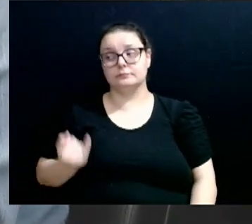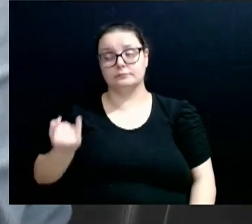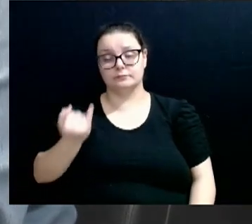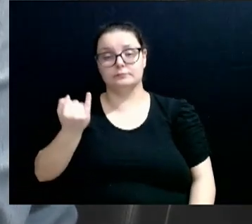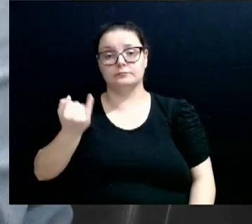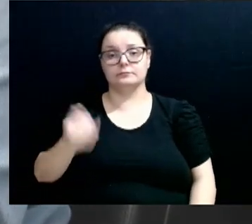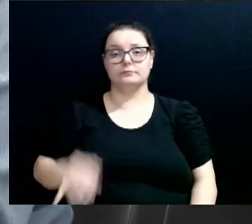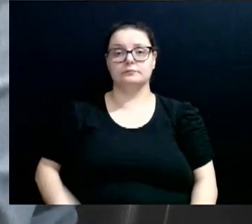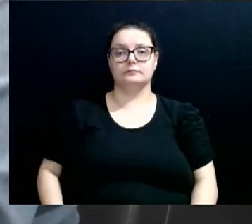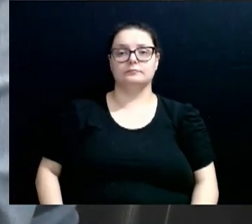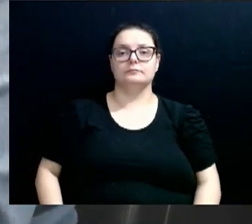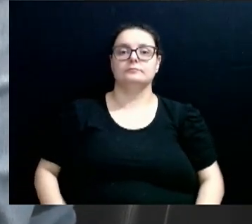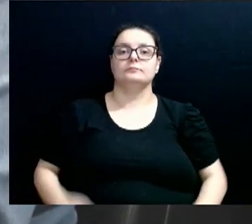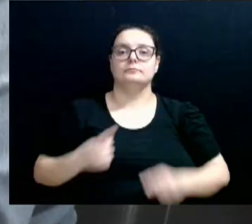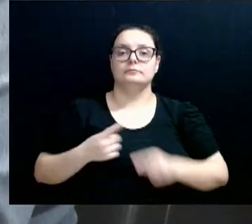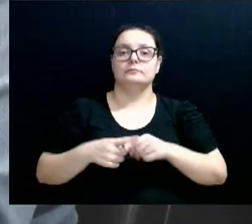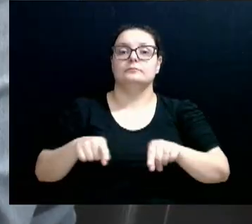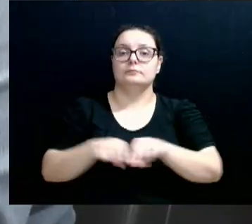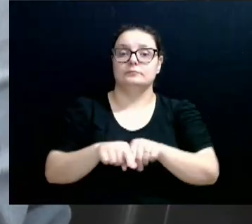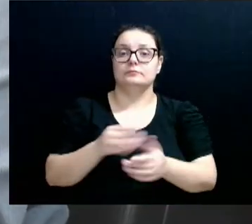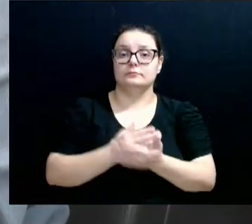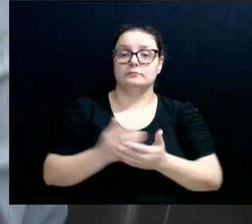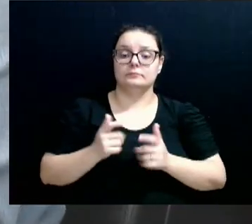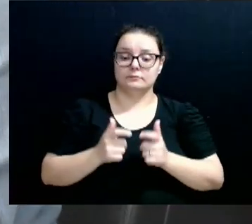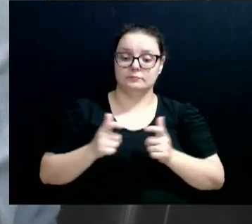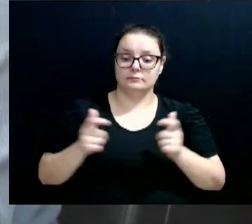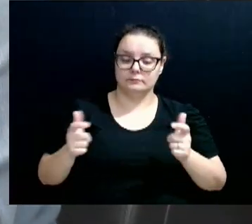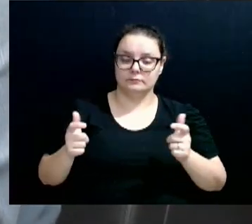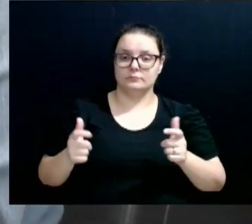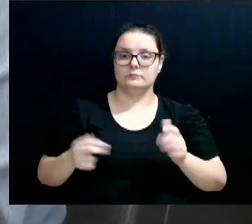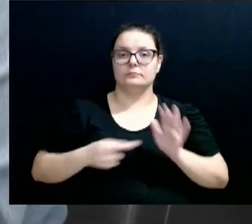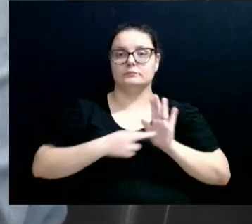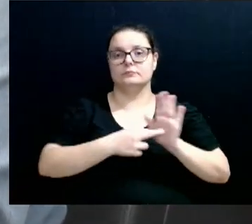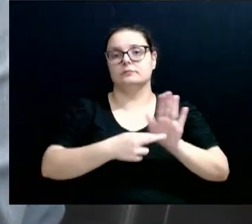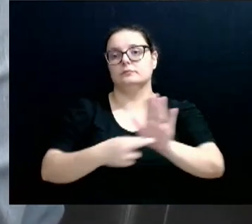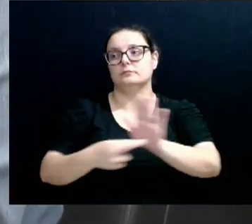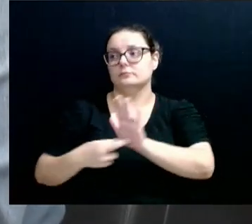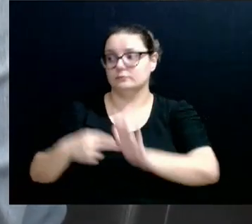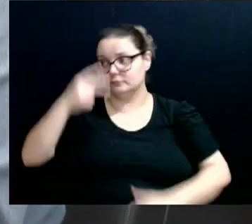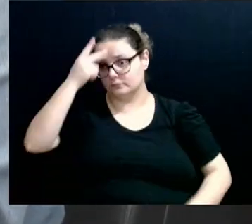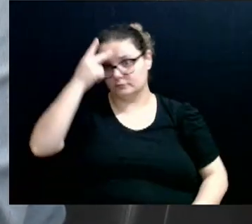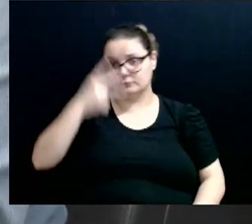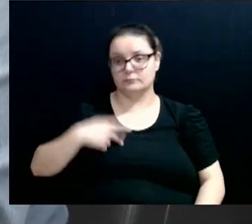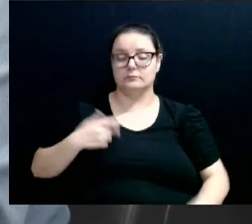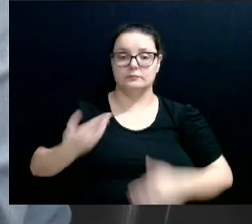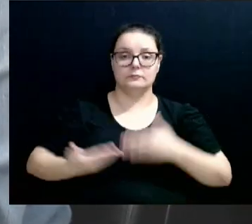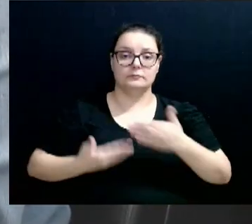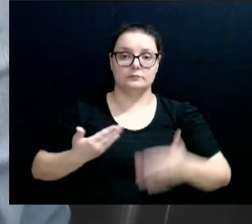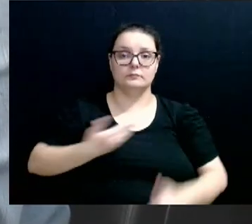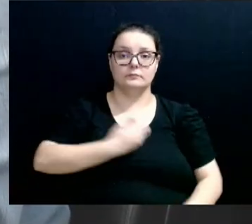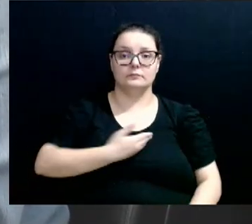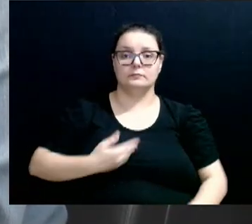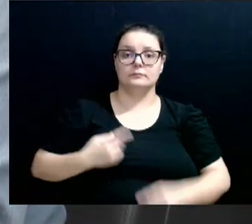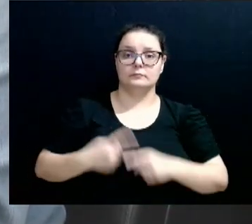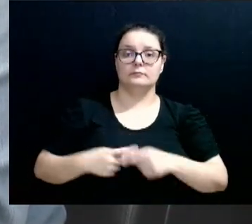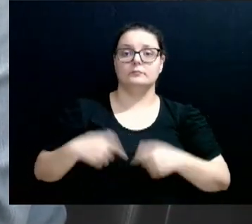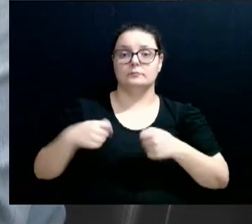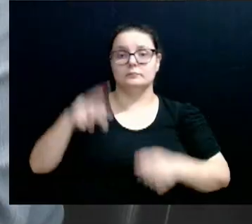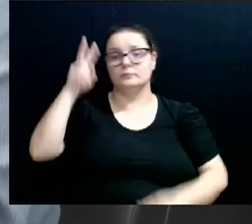você também começa a aumentar essa representatividade no próprio serviço público. Porque precisa lembrar